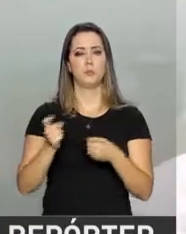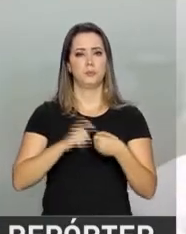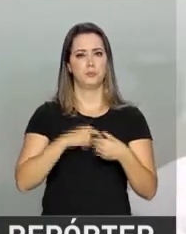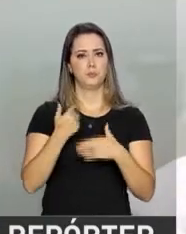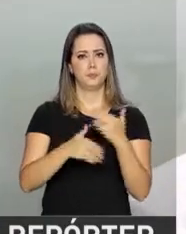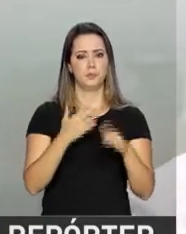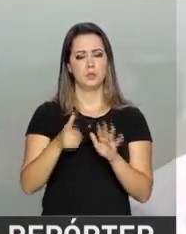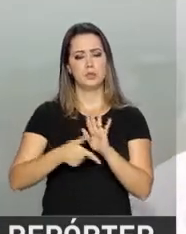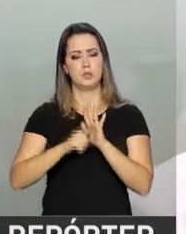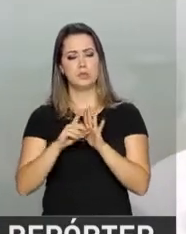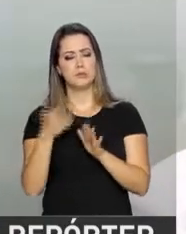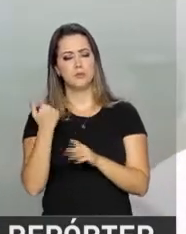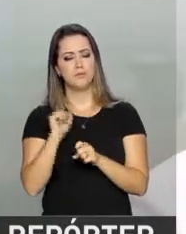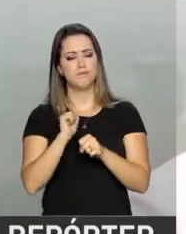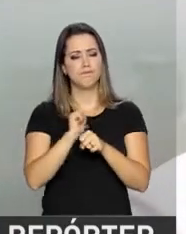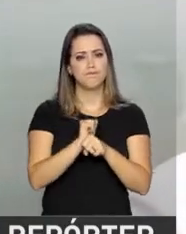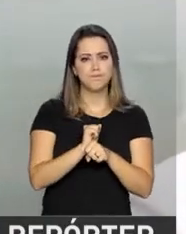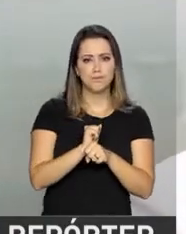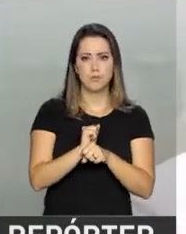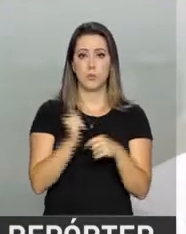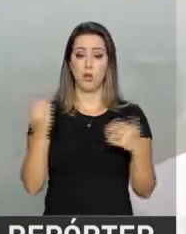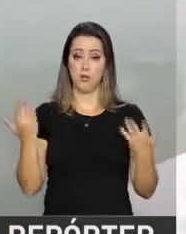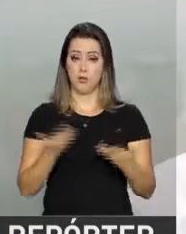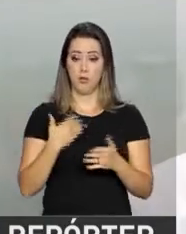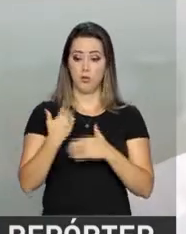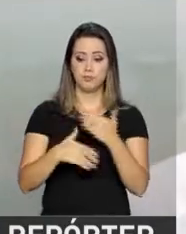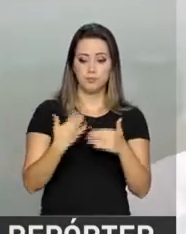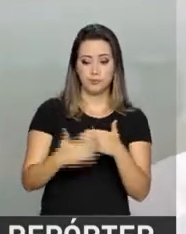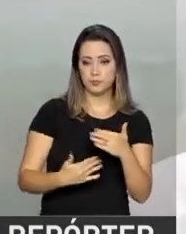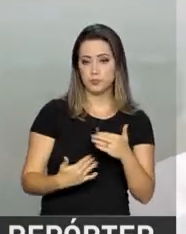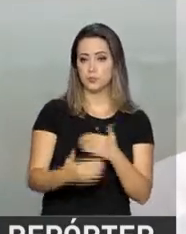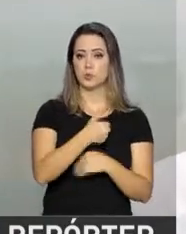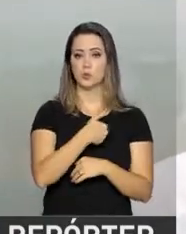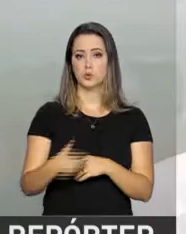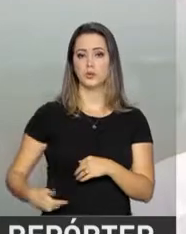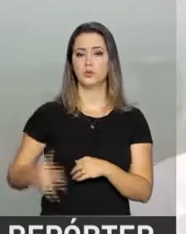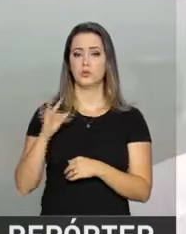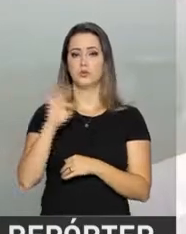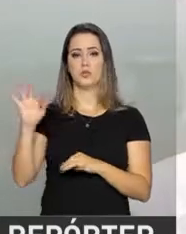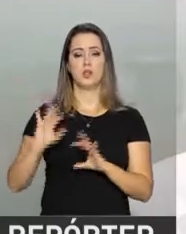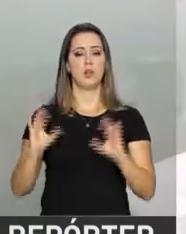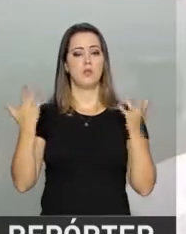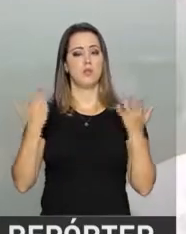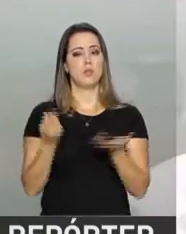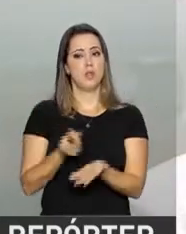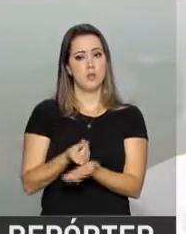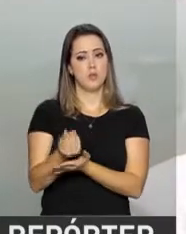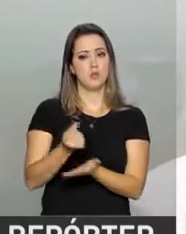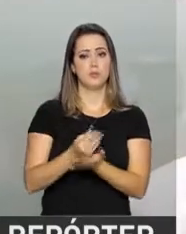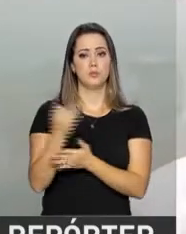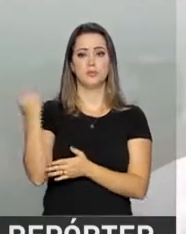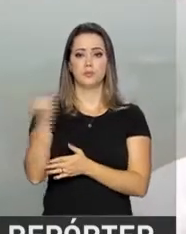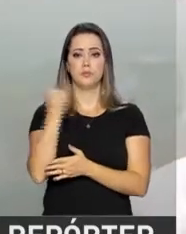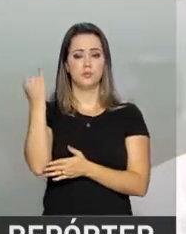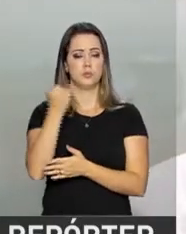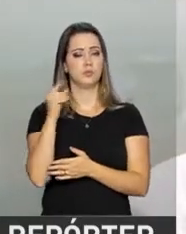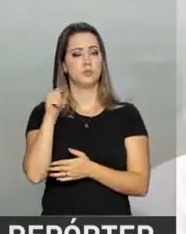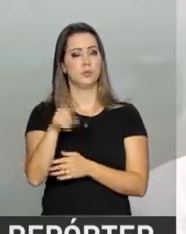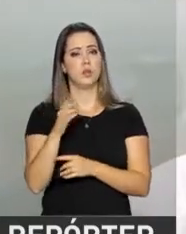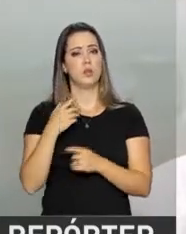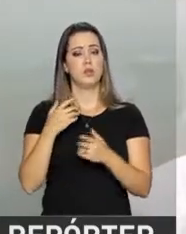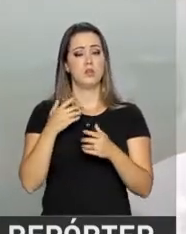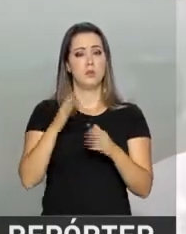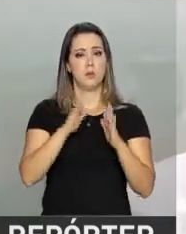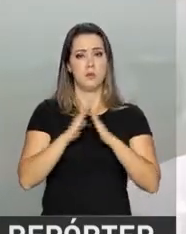retomada depois de alguns anos de paralisia, o governo federal irá sim celebrar investimentos vultuosos na